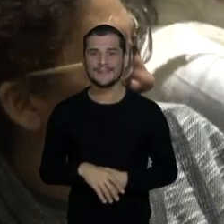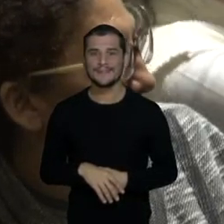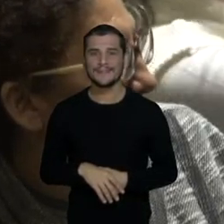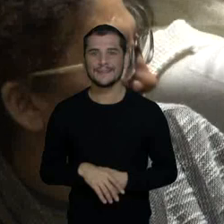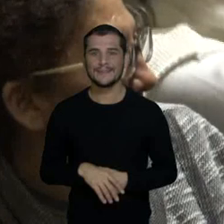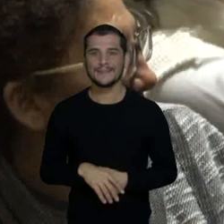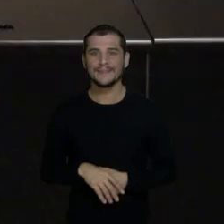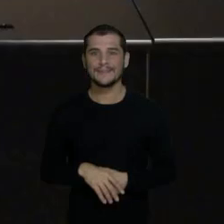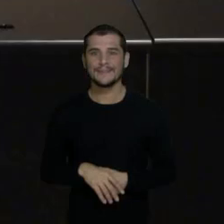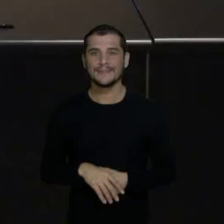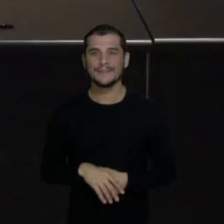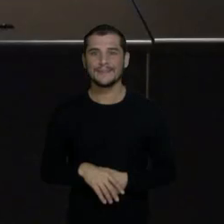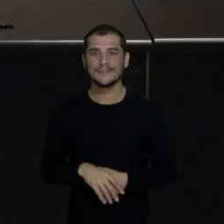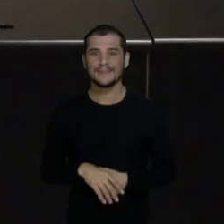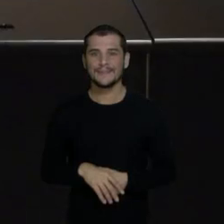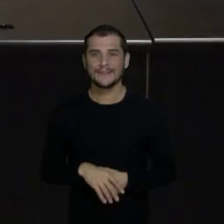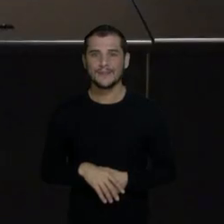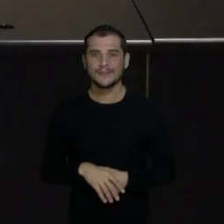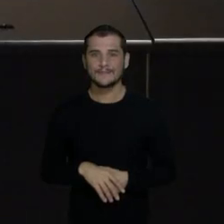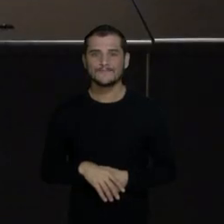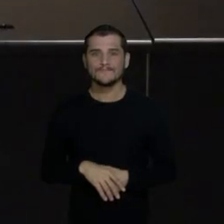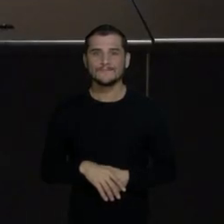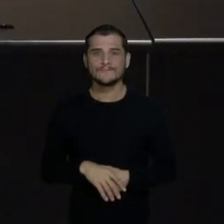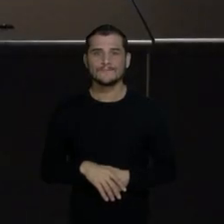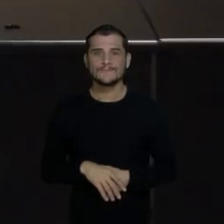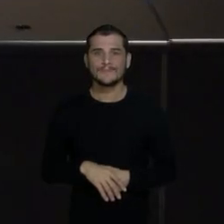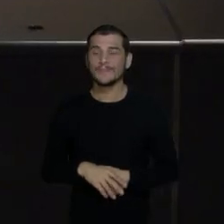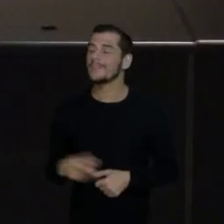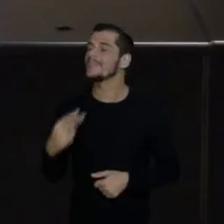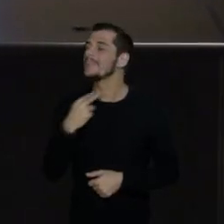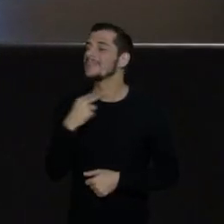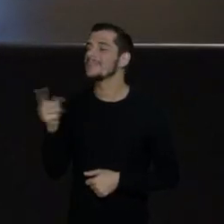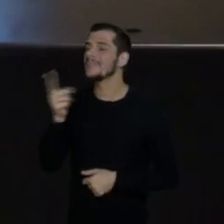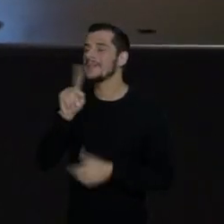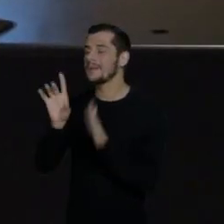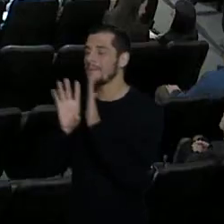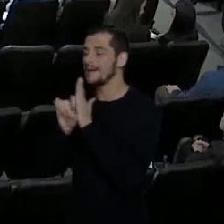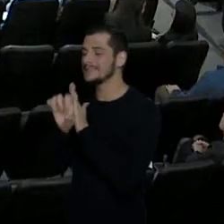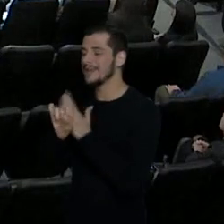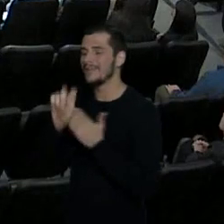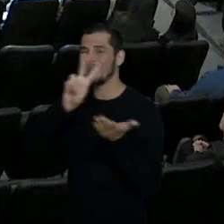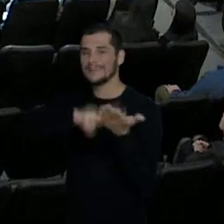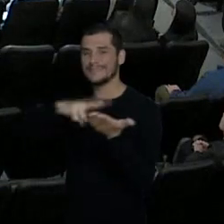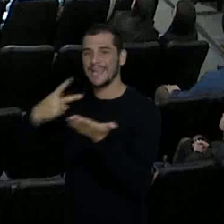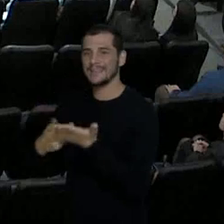sacane vocês né não vale pegar o celular e tentar o Google tradutor tá